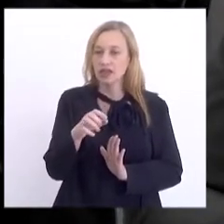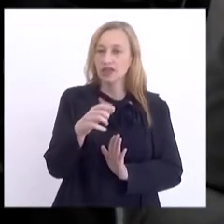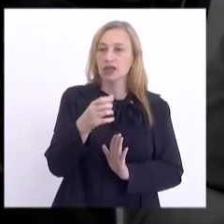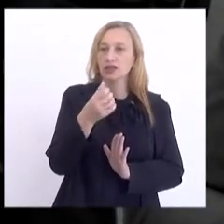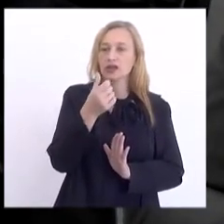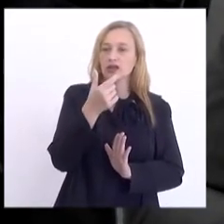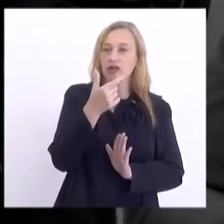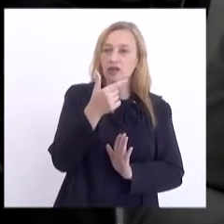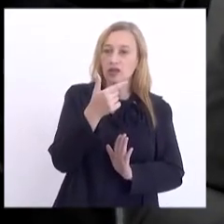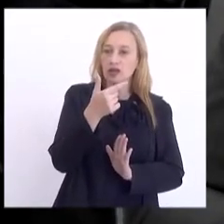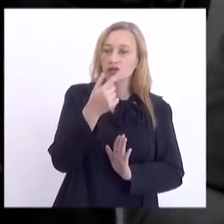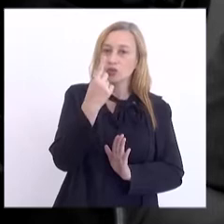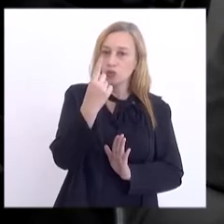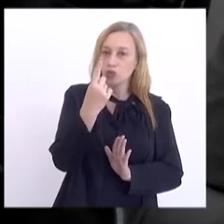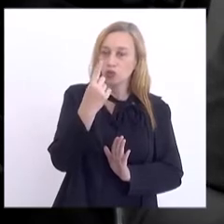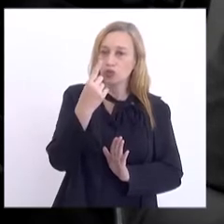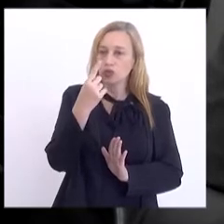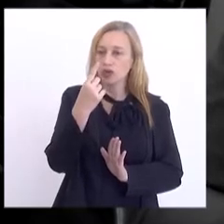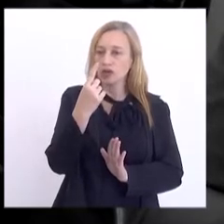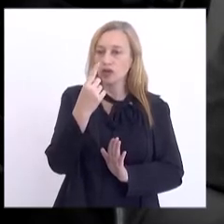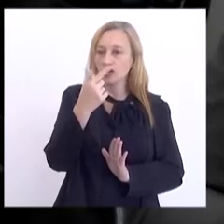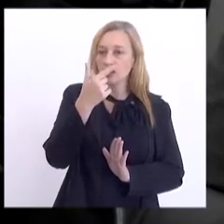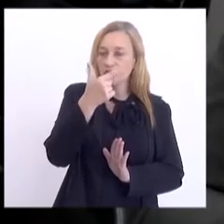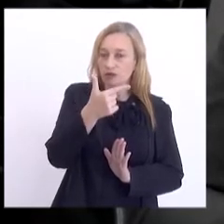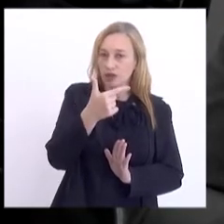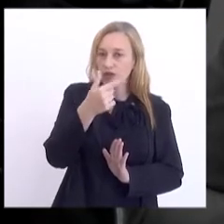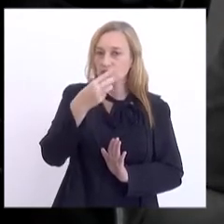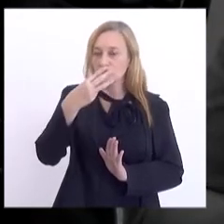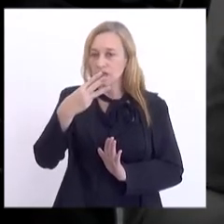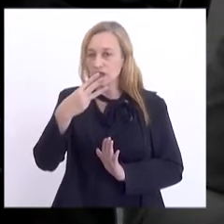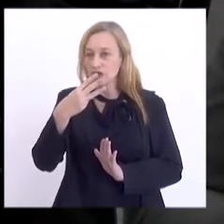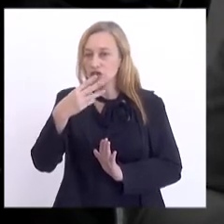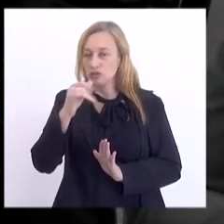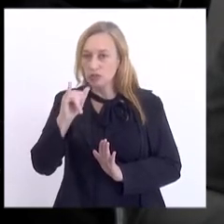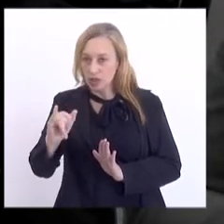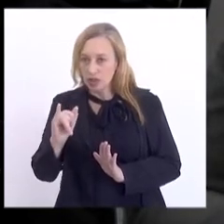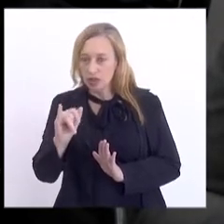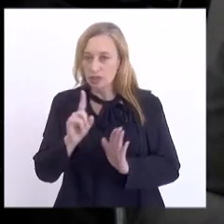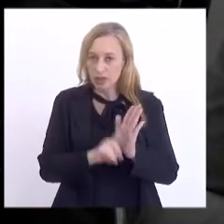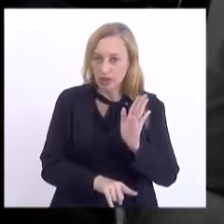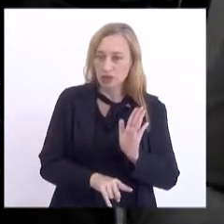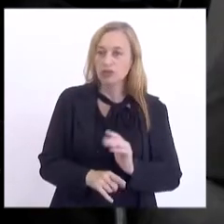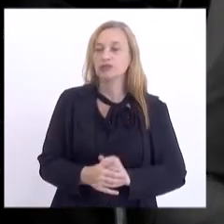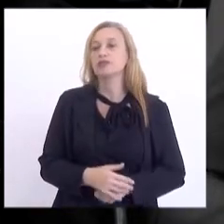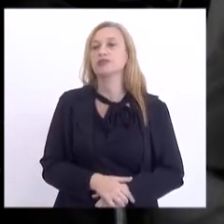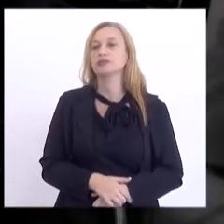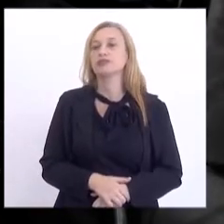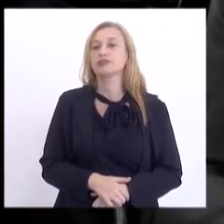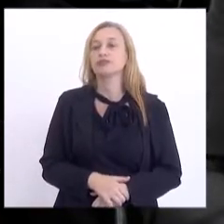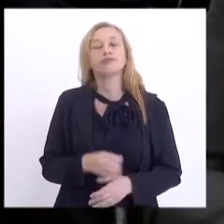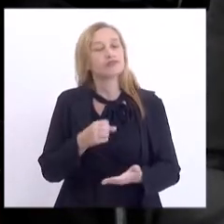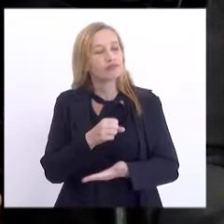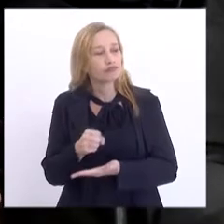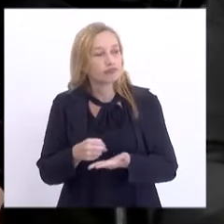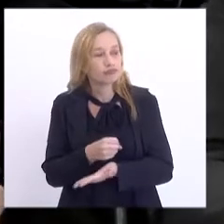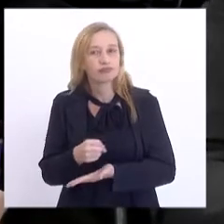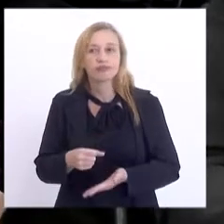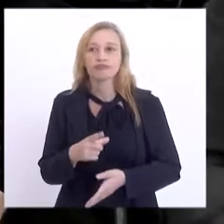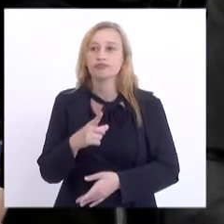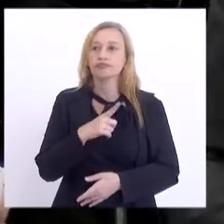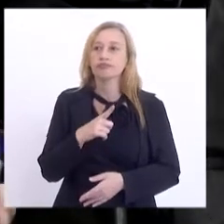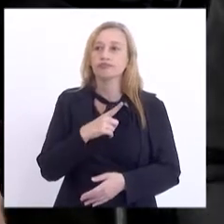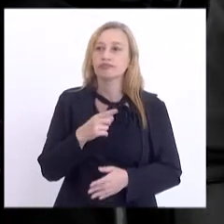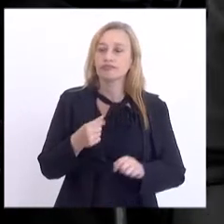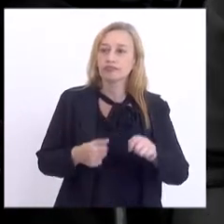repito converse de menos 23 B e em que basicamente nós